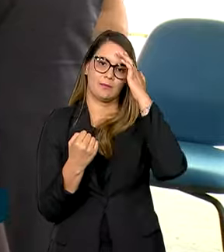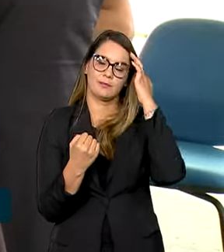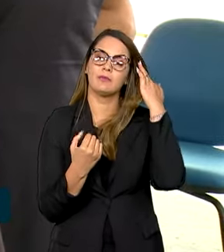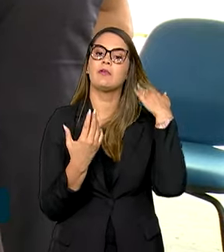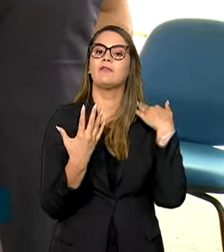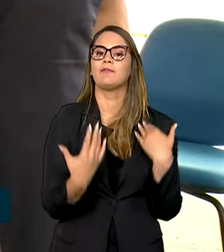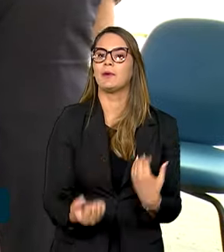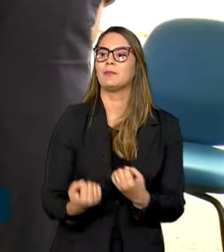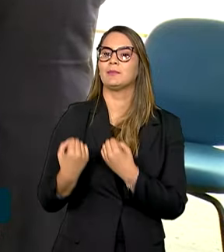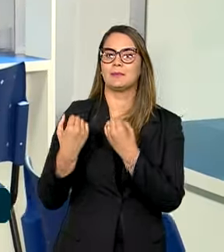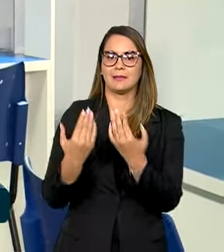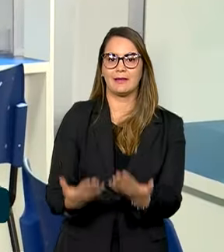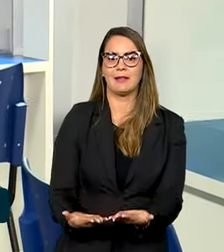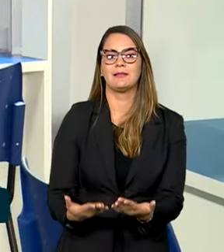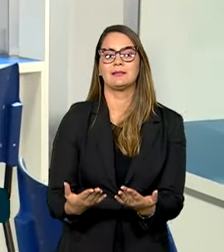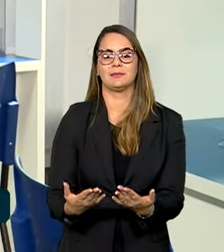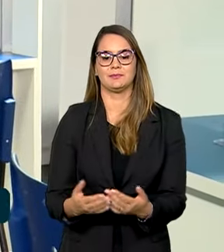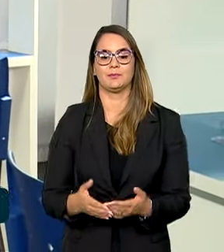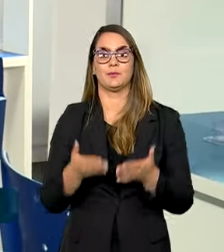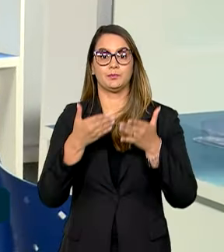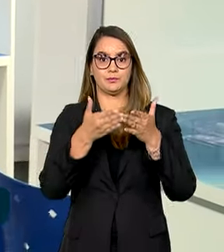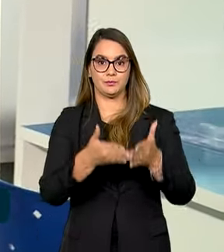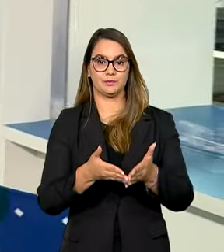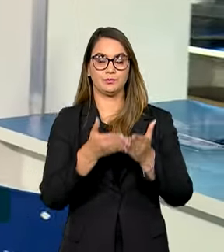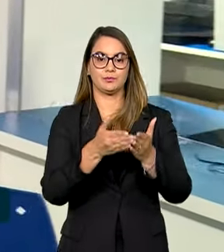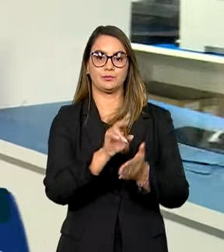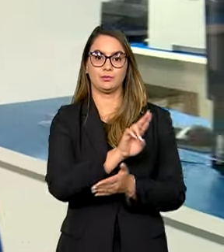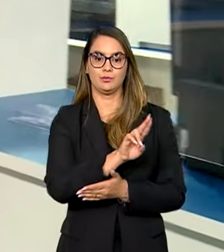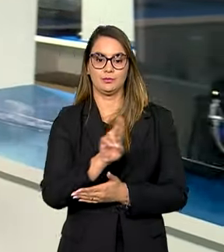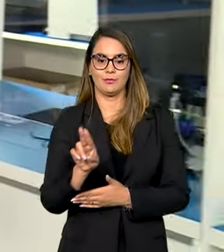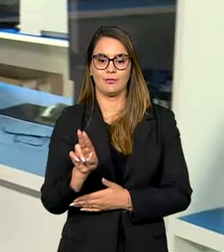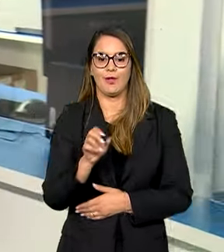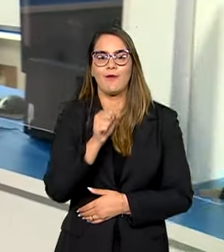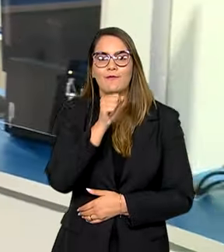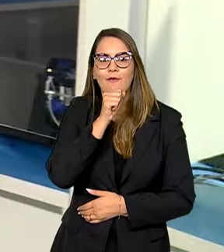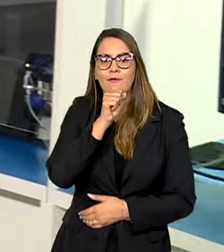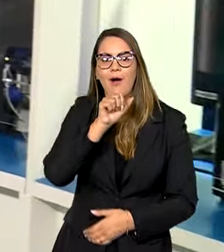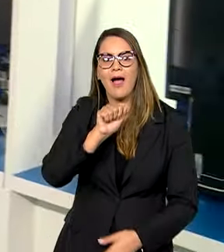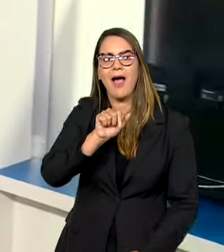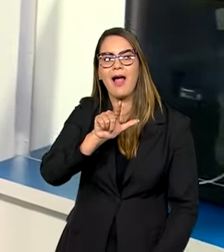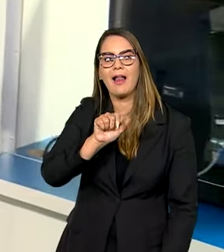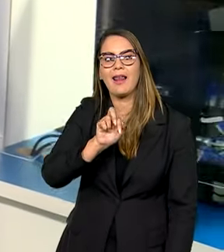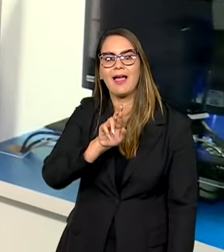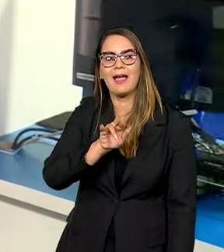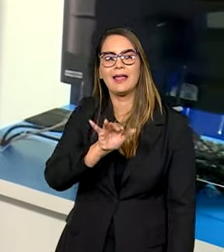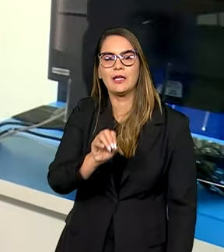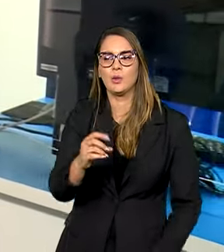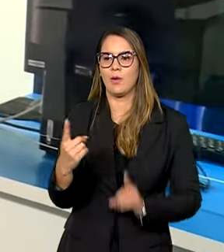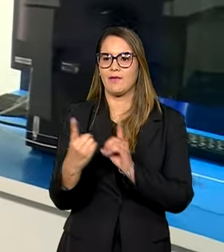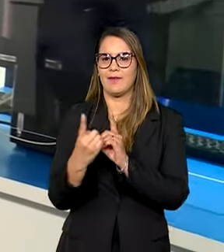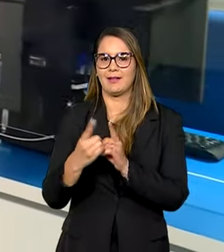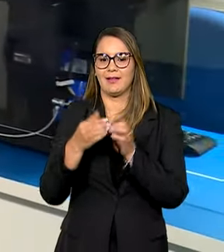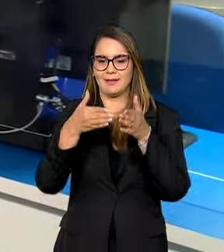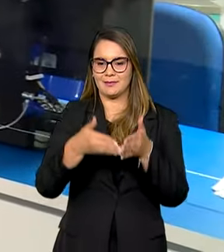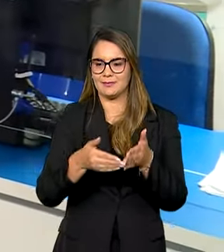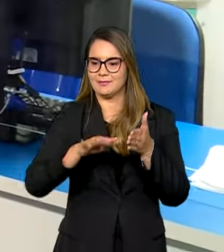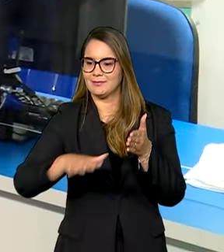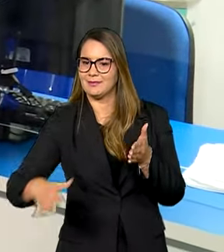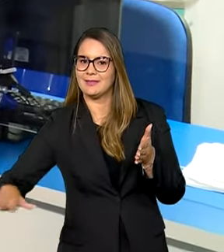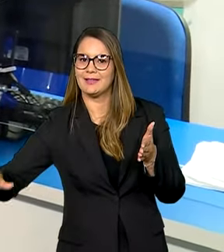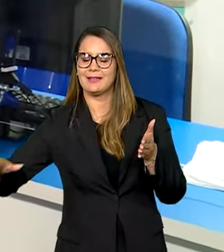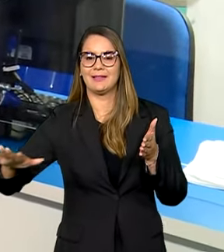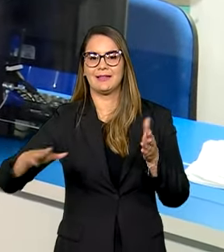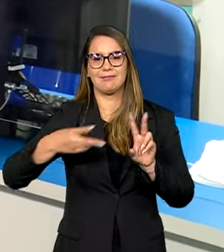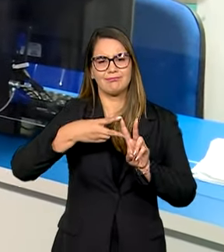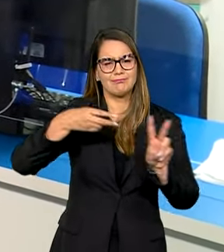vamos estar trazendo novamente a embarcação denominada vovô Alarico vai atender comunidades ribeirinhas e indígenas